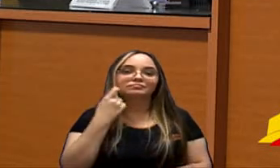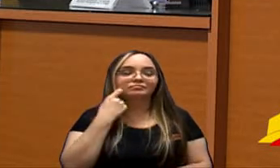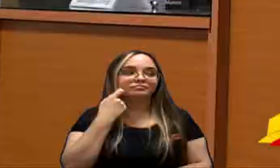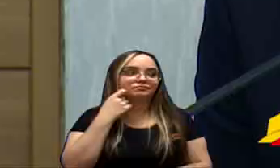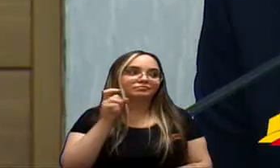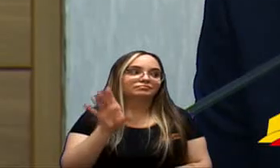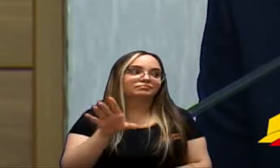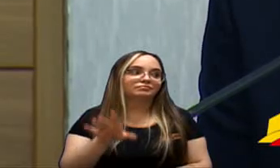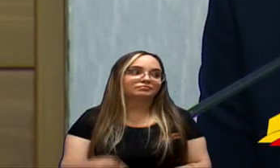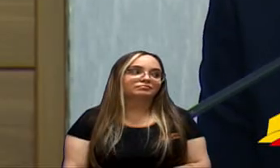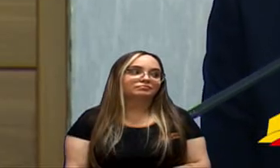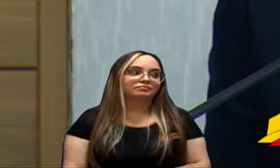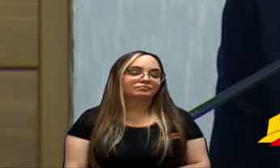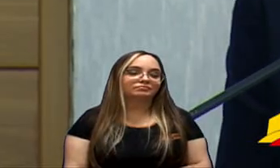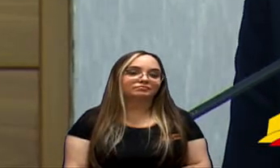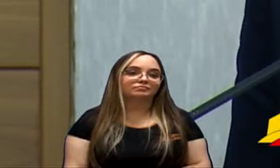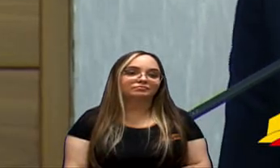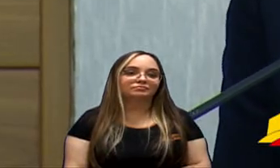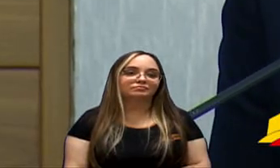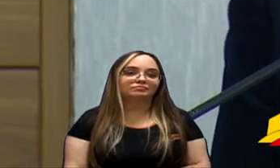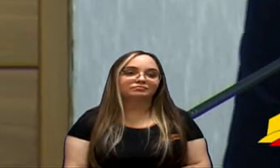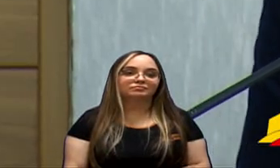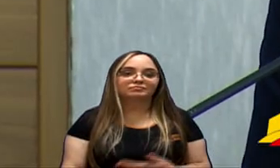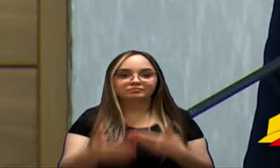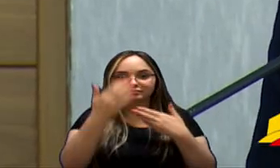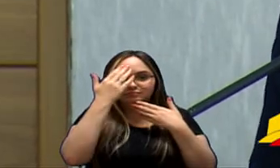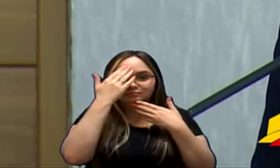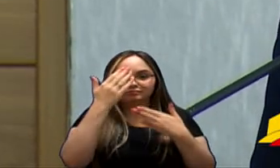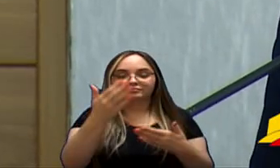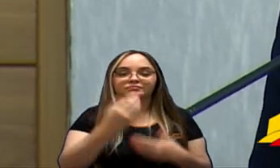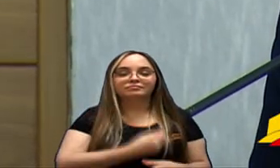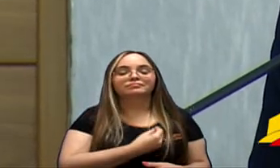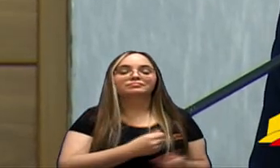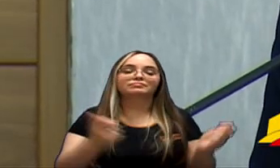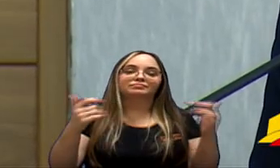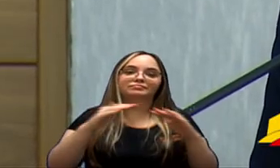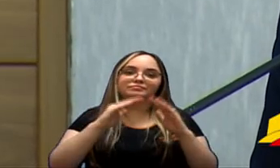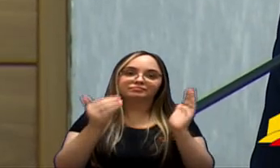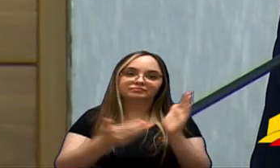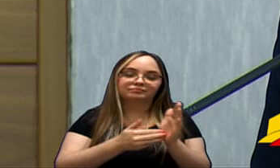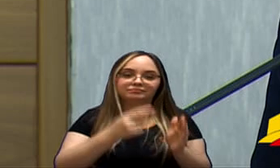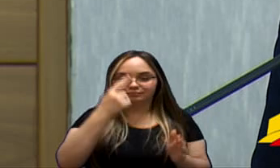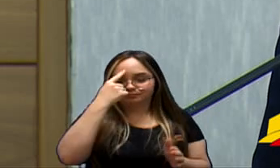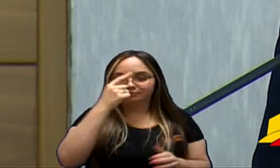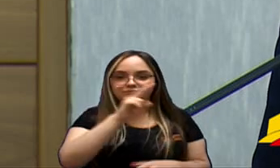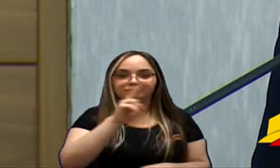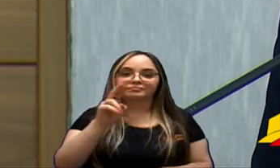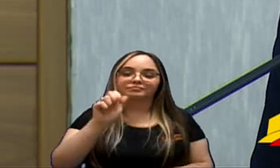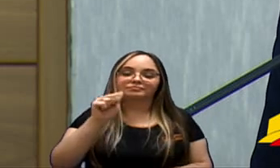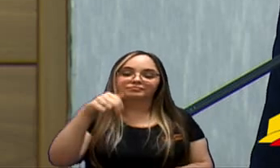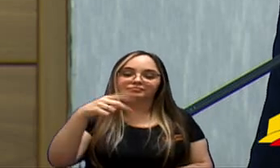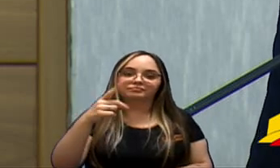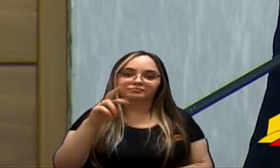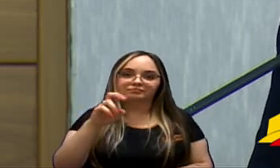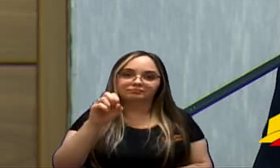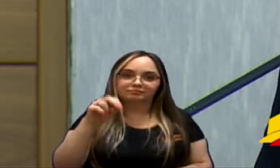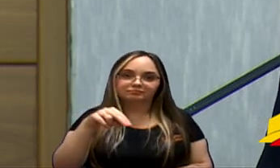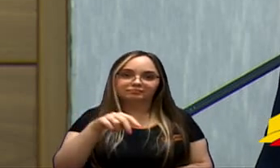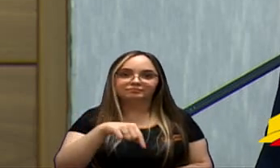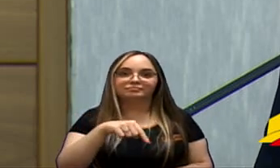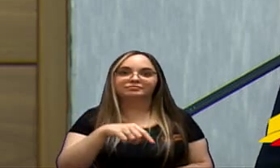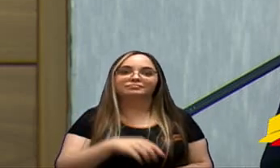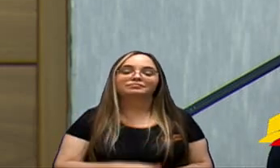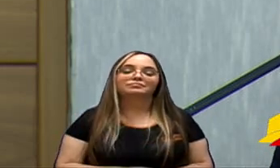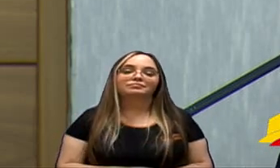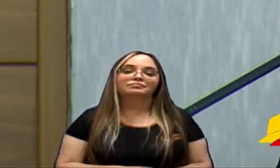sexta-feira. Atenta. Agradeço a presença de todos. Em nome do Anderson, agradeço a todos os funcionários da casa que